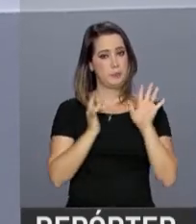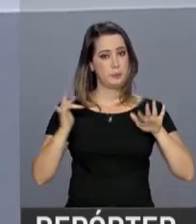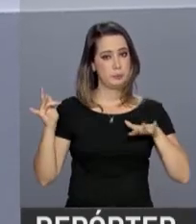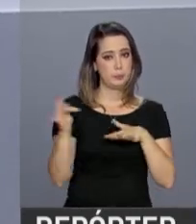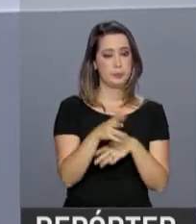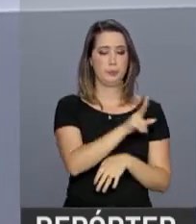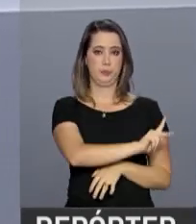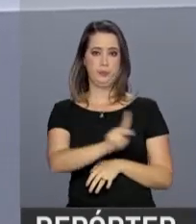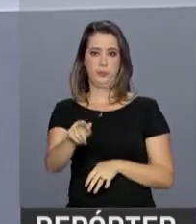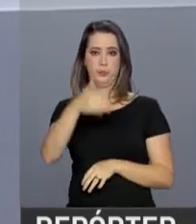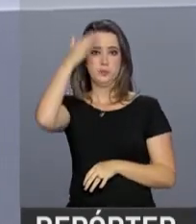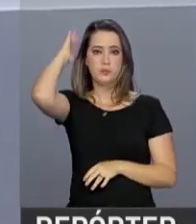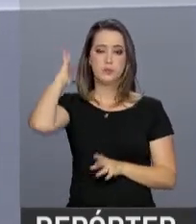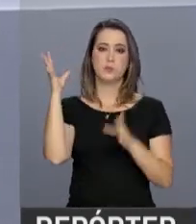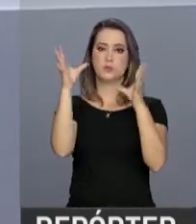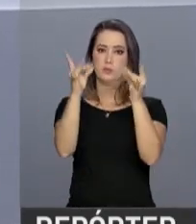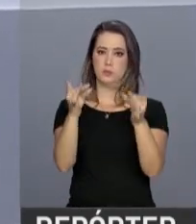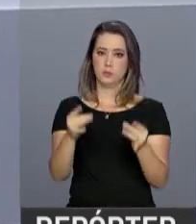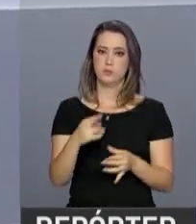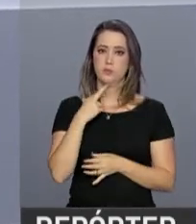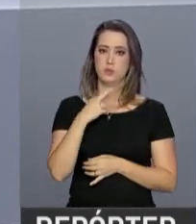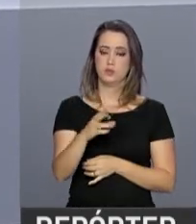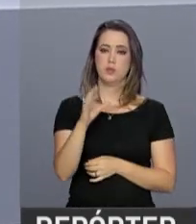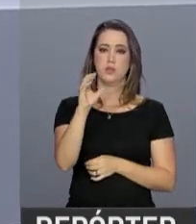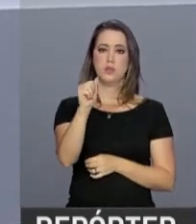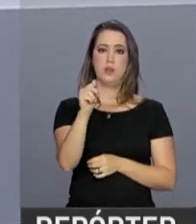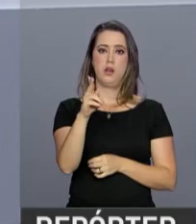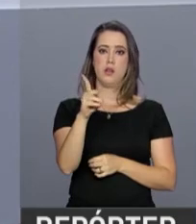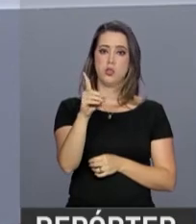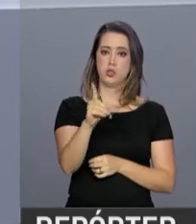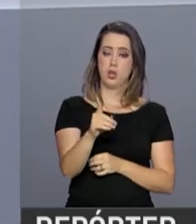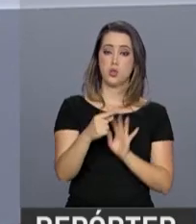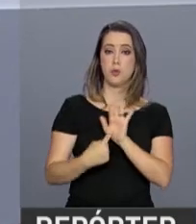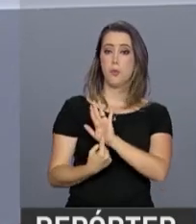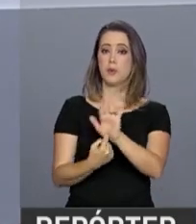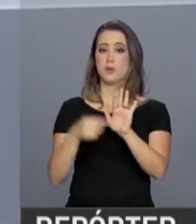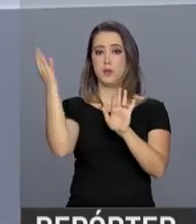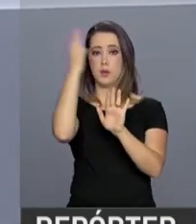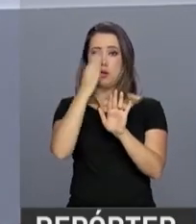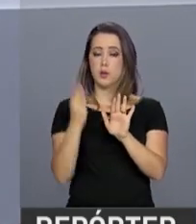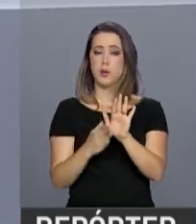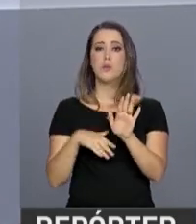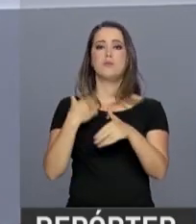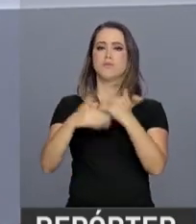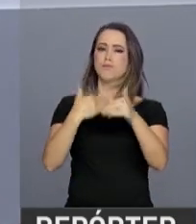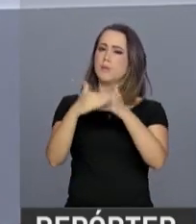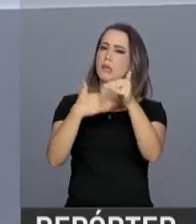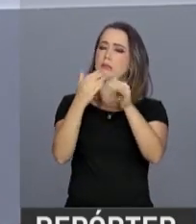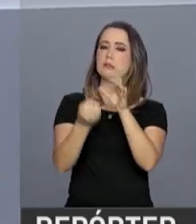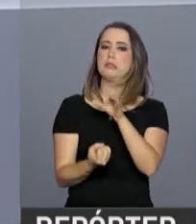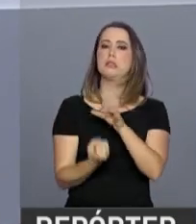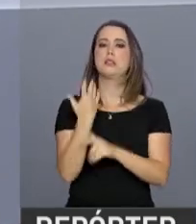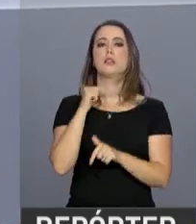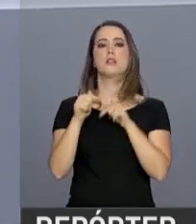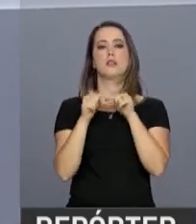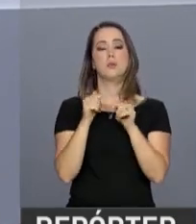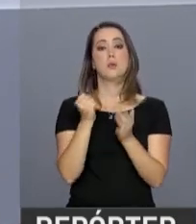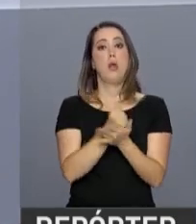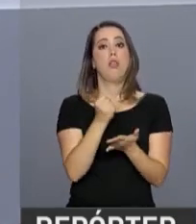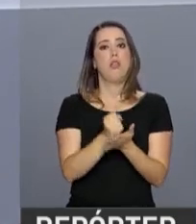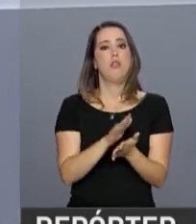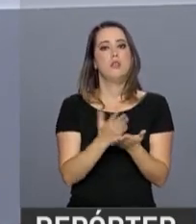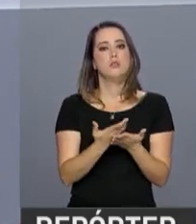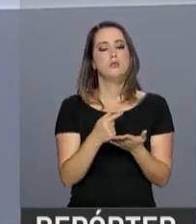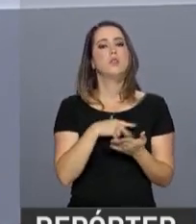o presidente Michel Temer destacou que o resultado do CAGED mostra que o Brasil não para de criar empregos com carteira assinada.